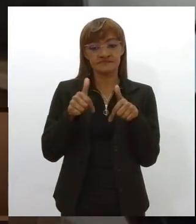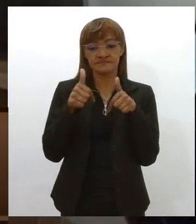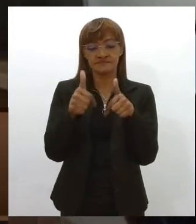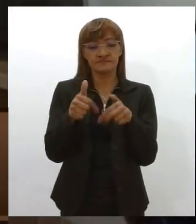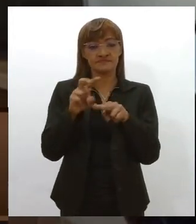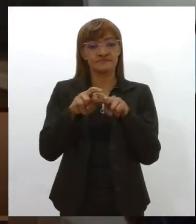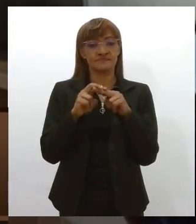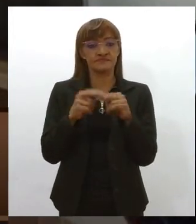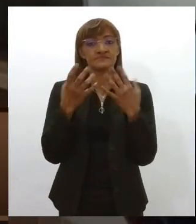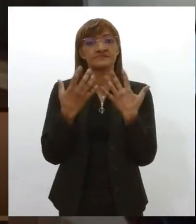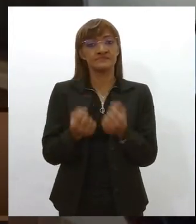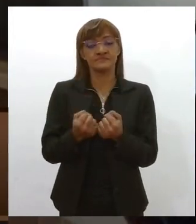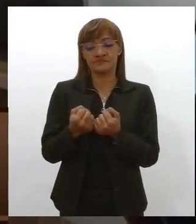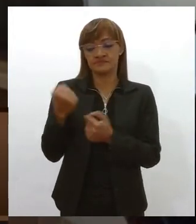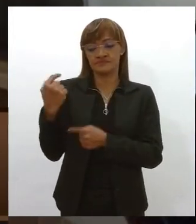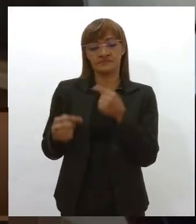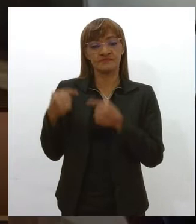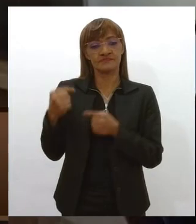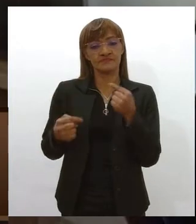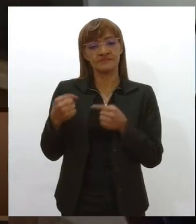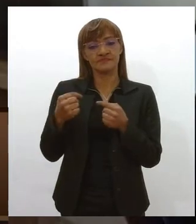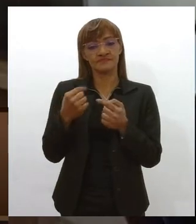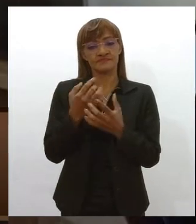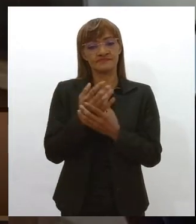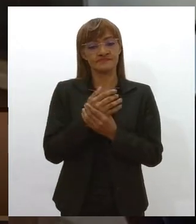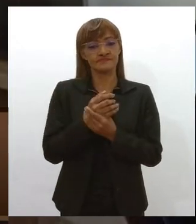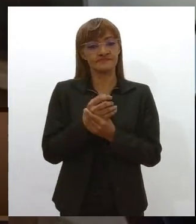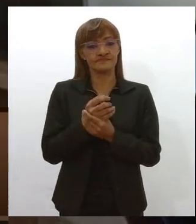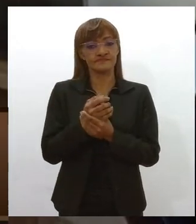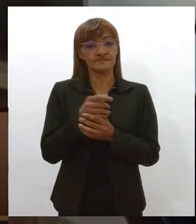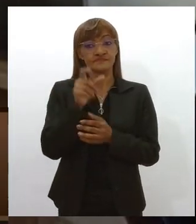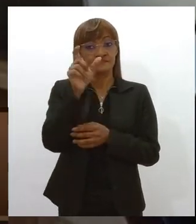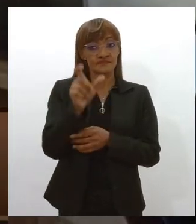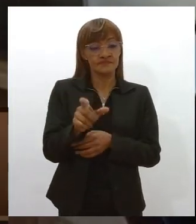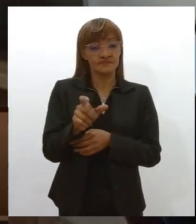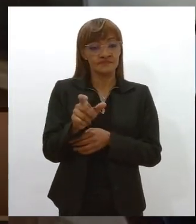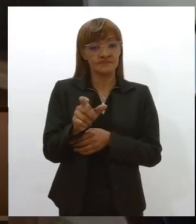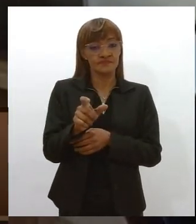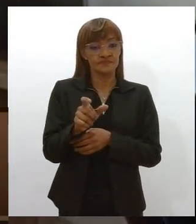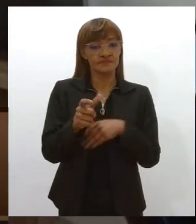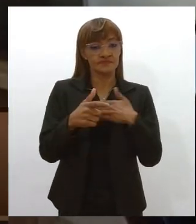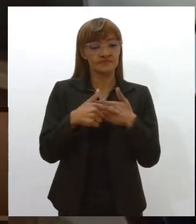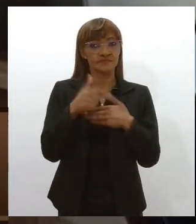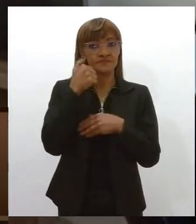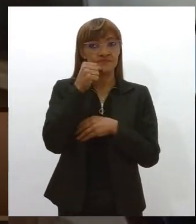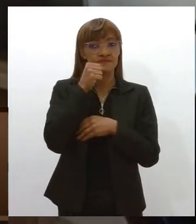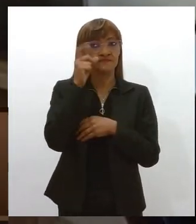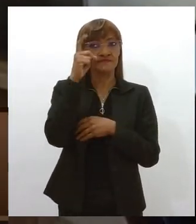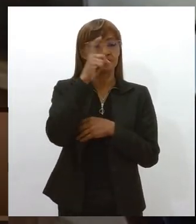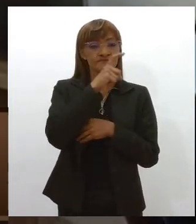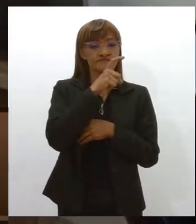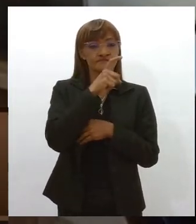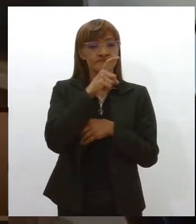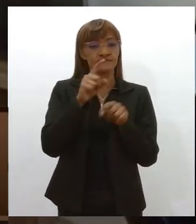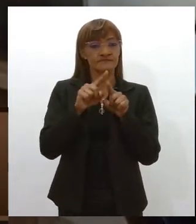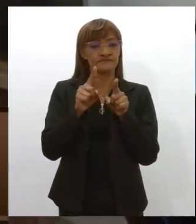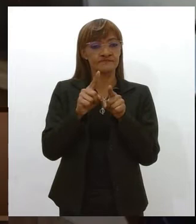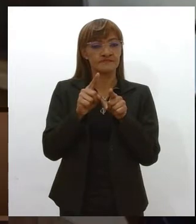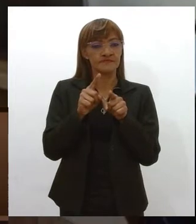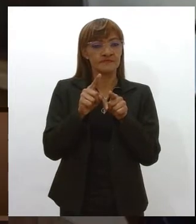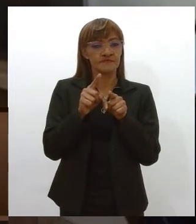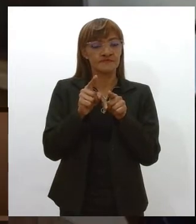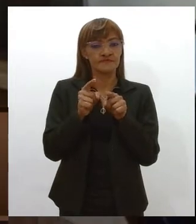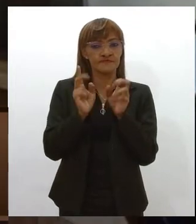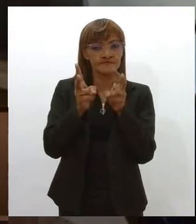na política. Porque para você ser mãe já é difícil. E para você ser uma mãe atípica é ainda mais